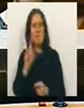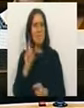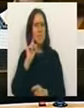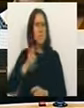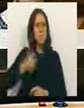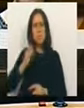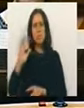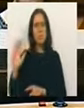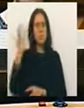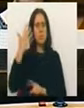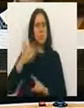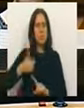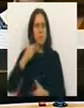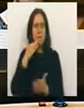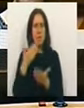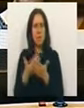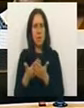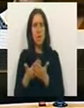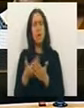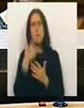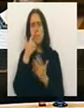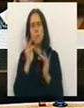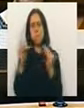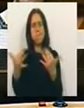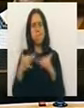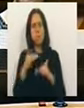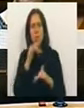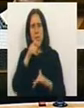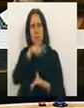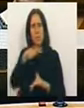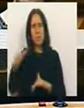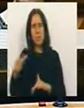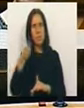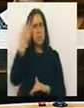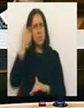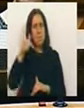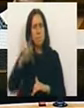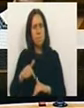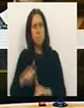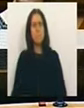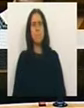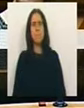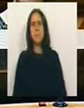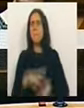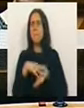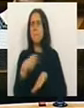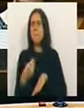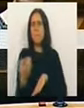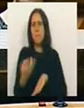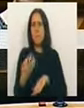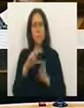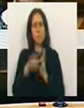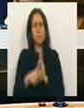decisiva é essencial para cuidar dos algarvios foi prontamente esquecida vieram mais tarde aprovar um